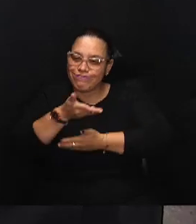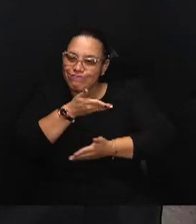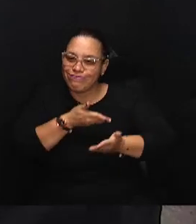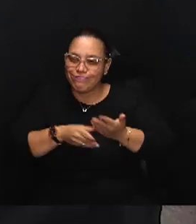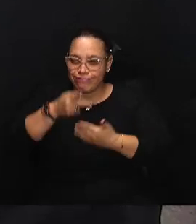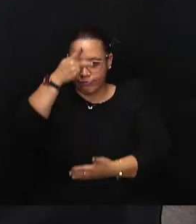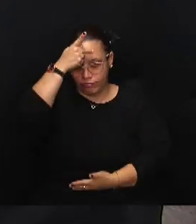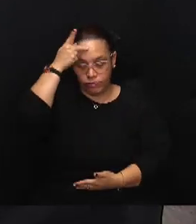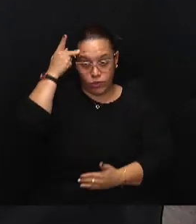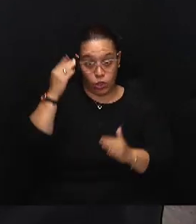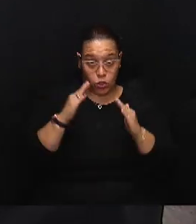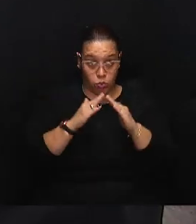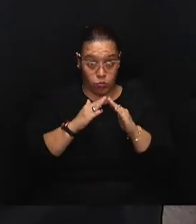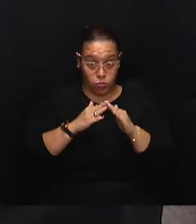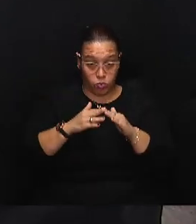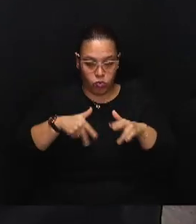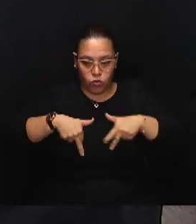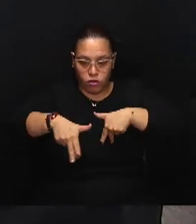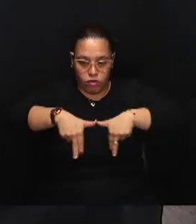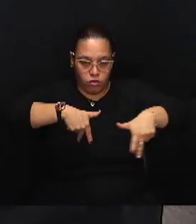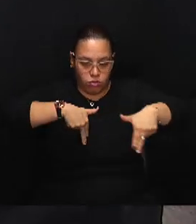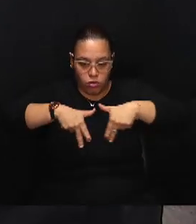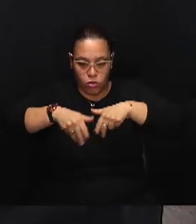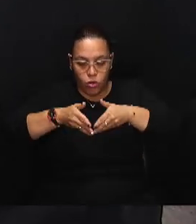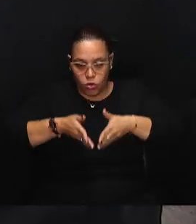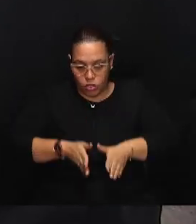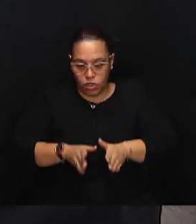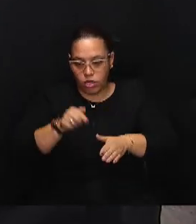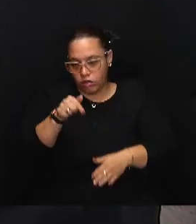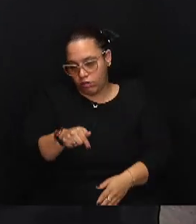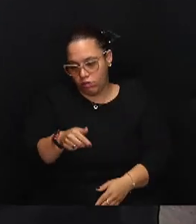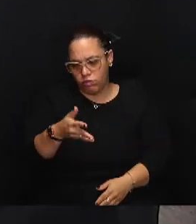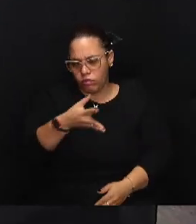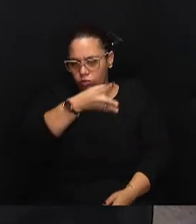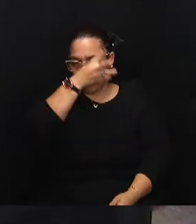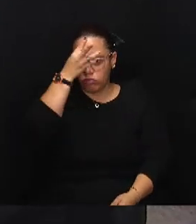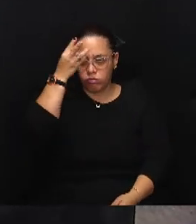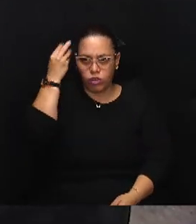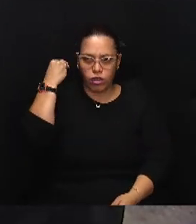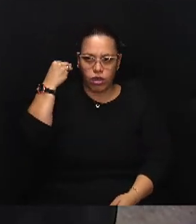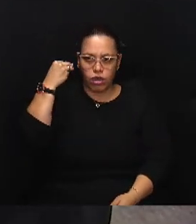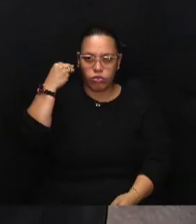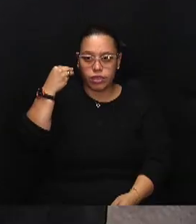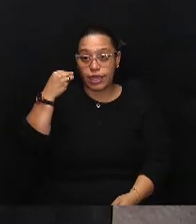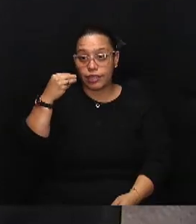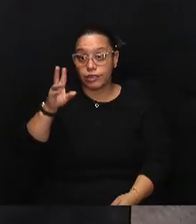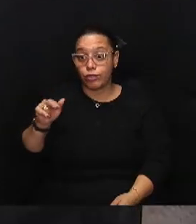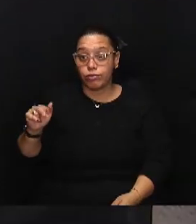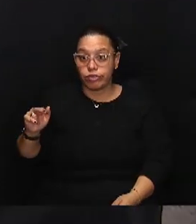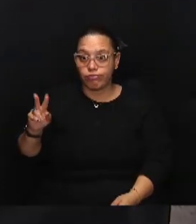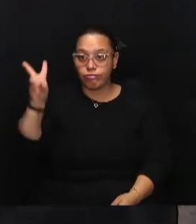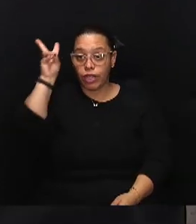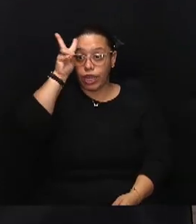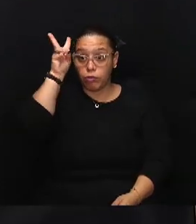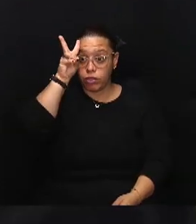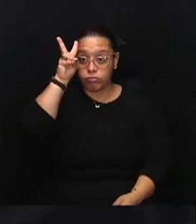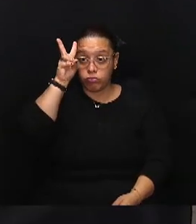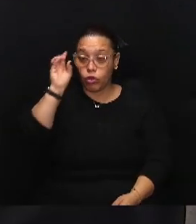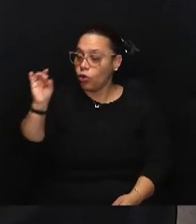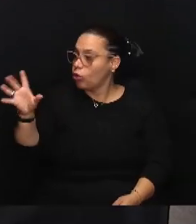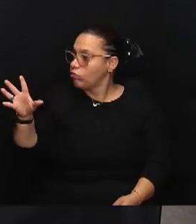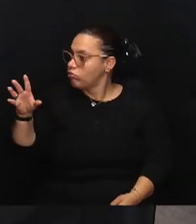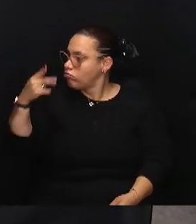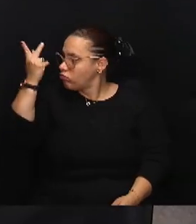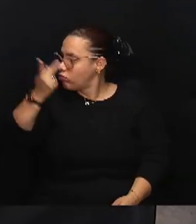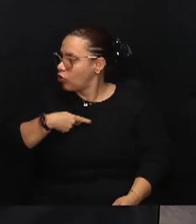as pessoas que moram aqui, passam por aqui ou nasceram aqui, resgatem isso para si, né? É porque a gente imagina que só nos pertence